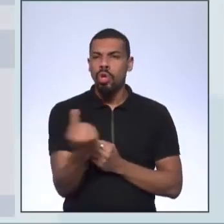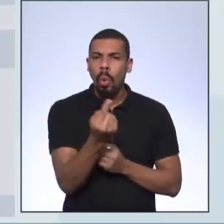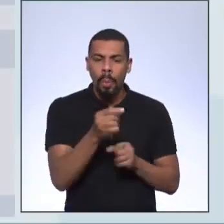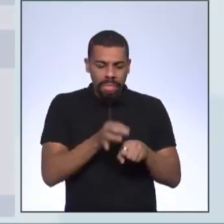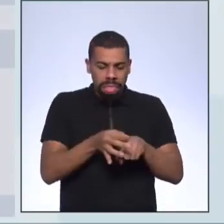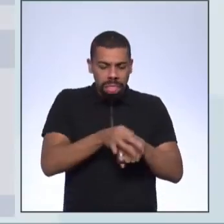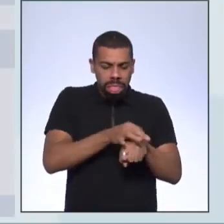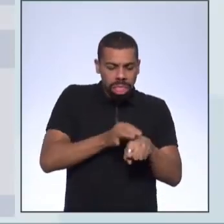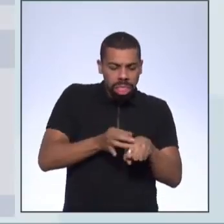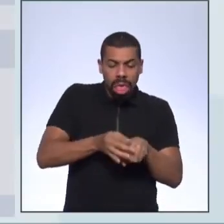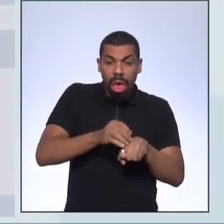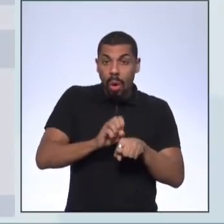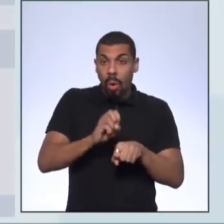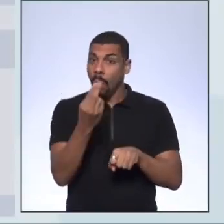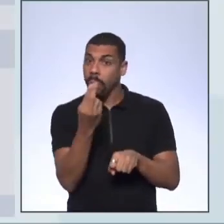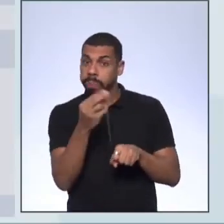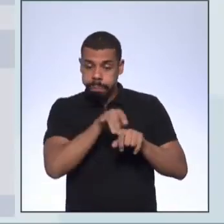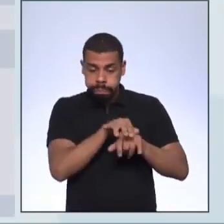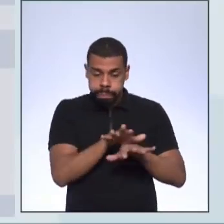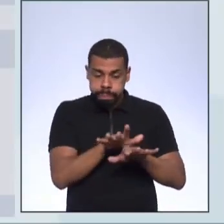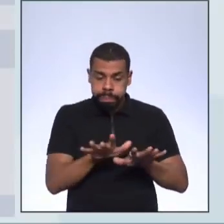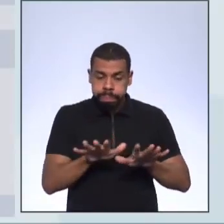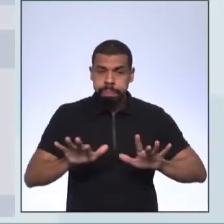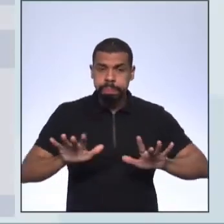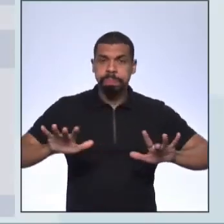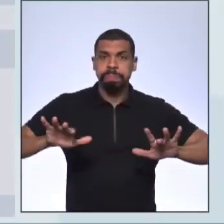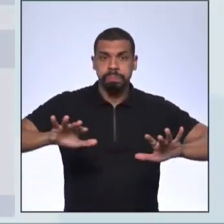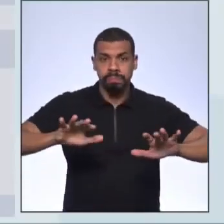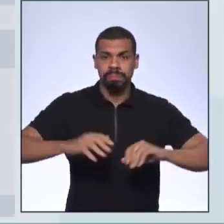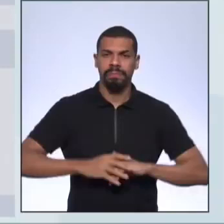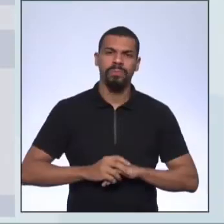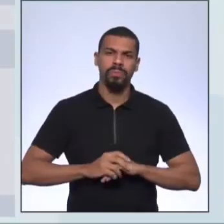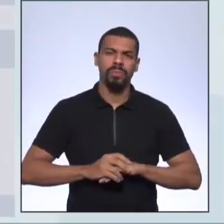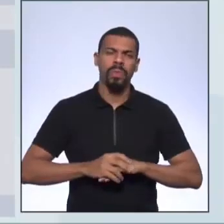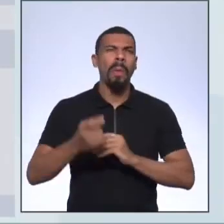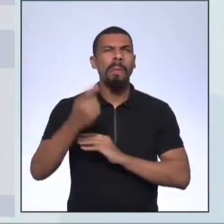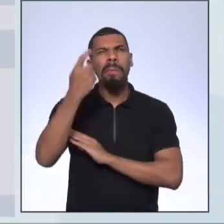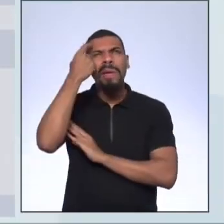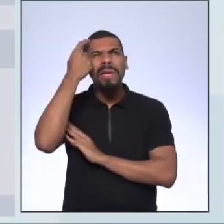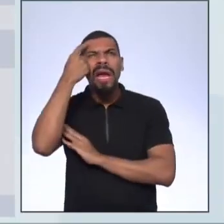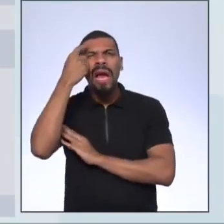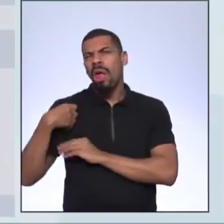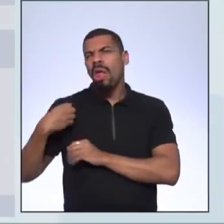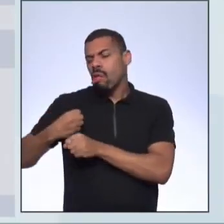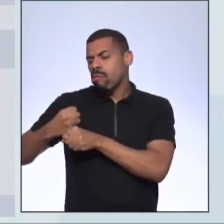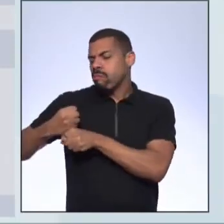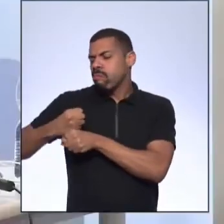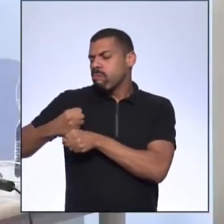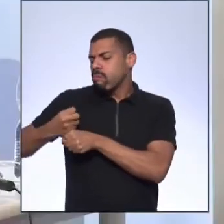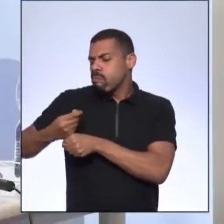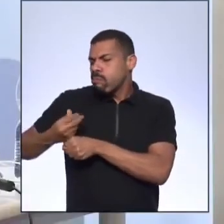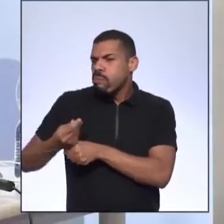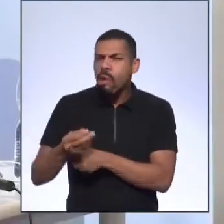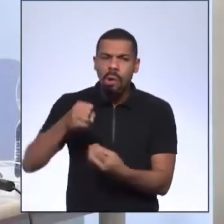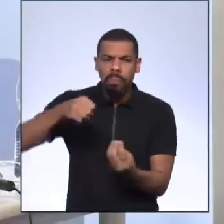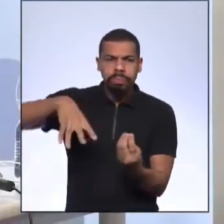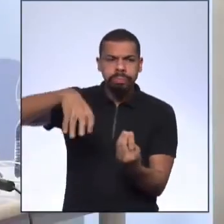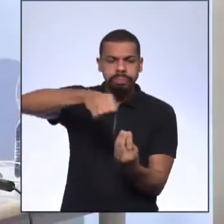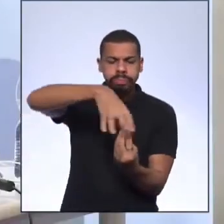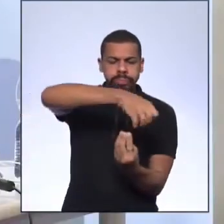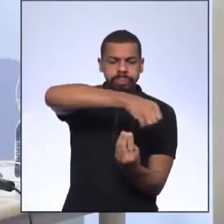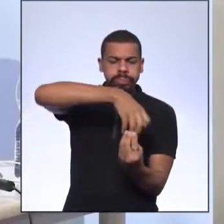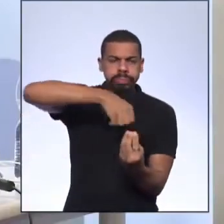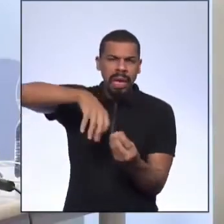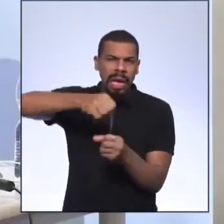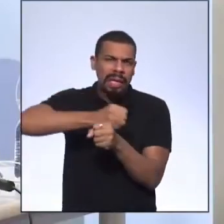multicelulares, só que todos são heterótrofos, ok? Então, quando a gente pensa, por muito tempo, os fungos eles foram confundidos com